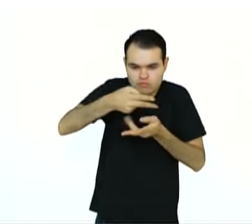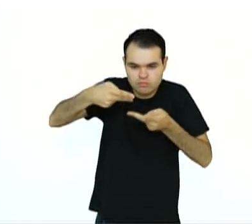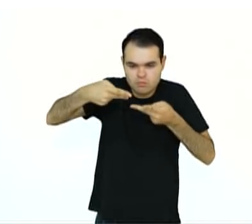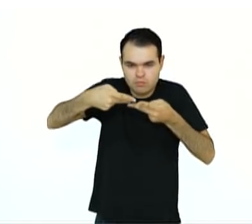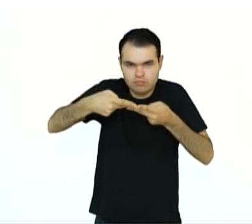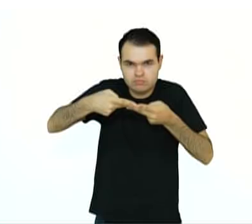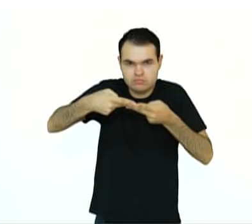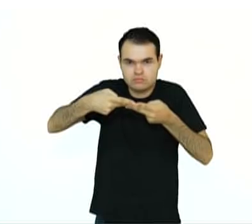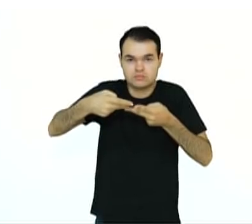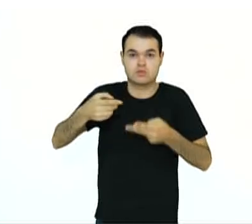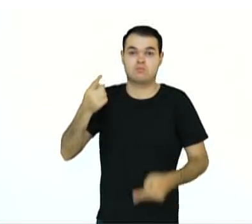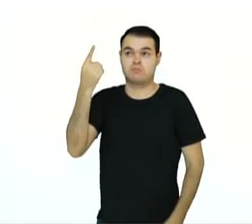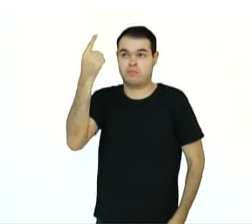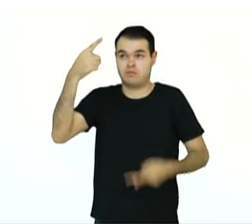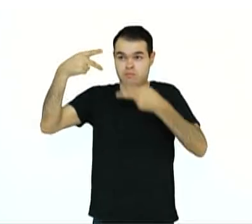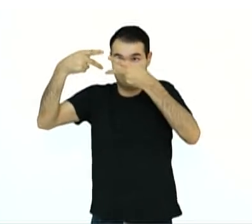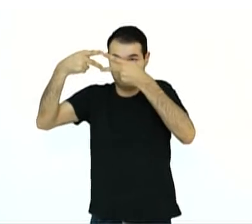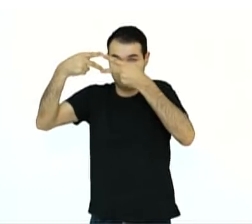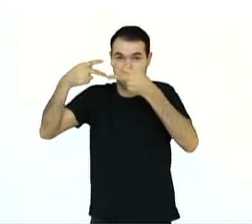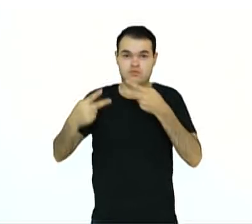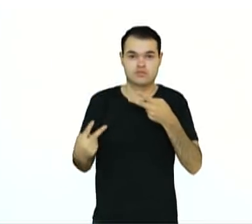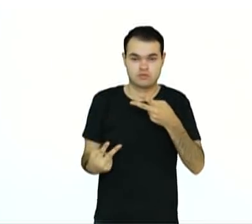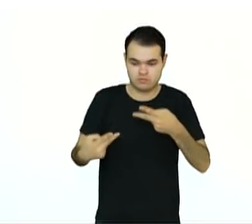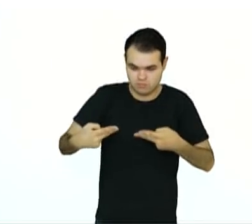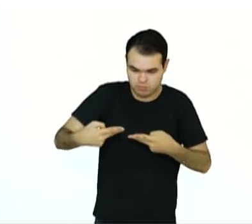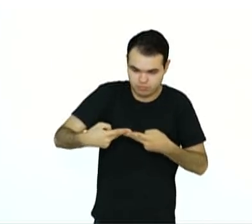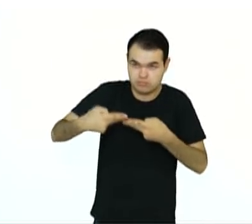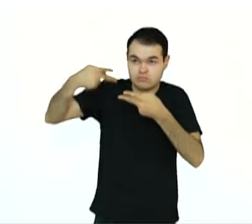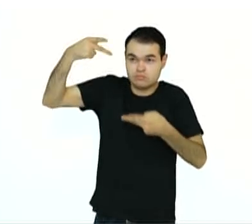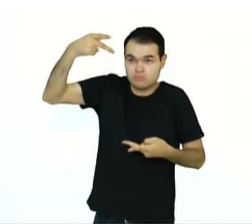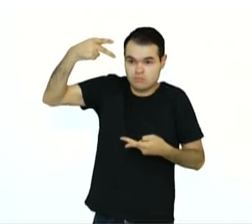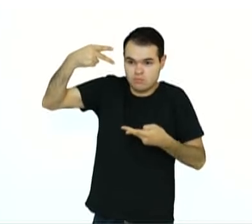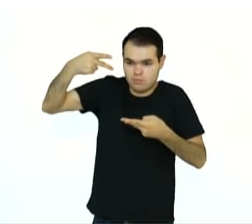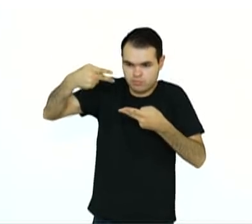cima do outro e formei esse terceiro aqui que está destacado em azul, certo?